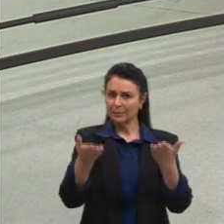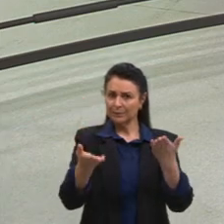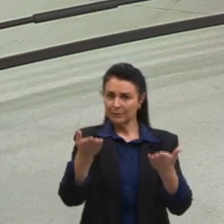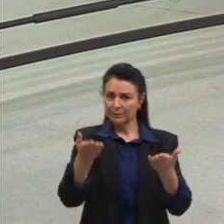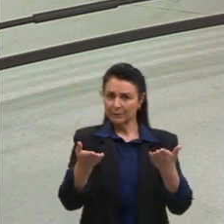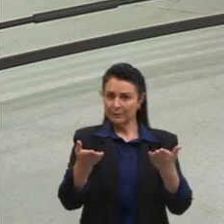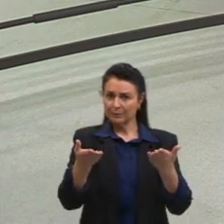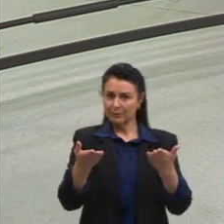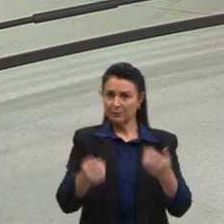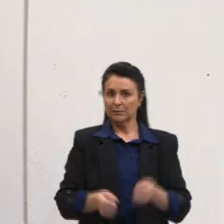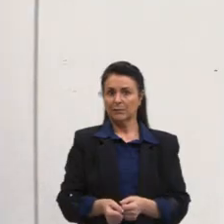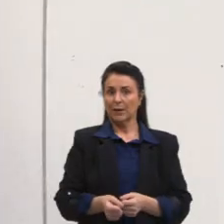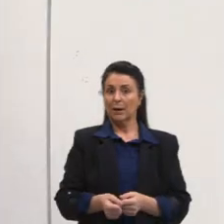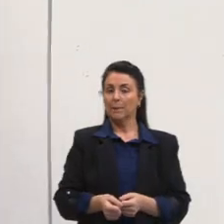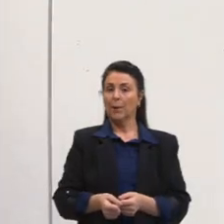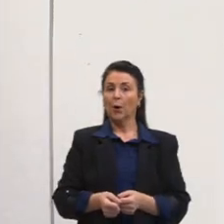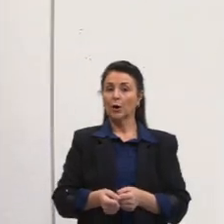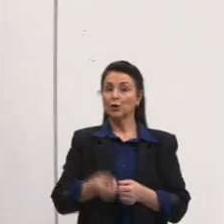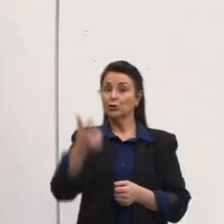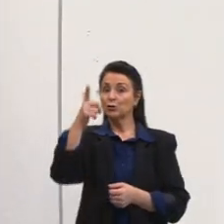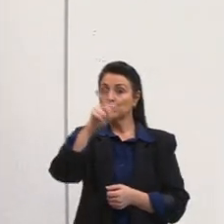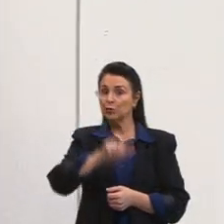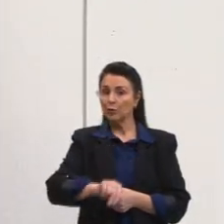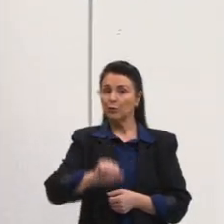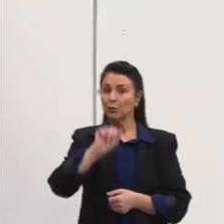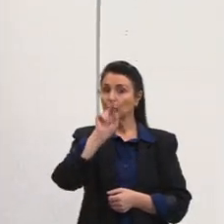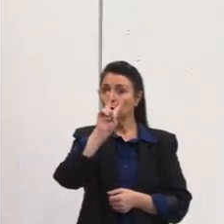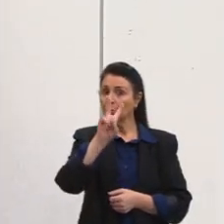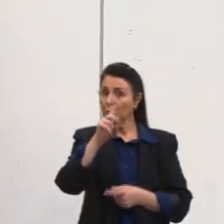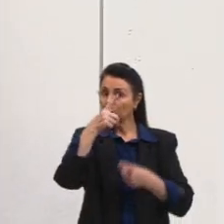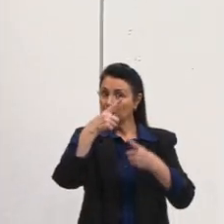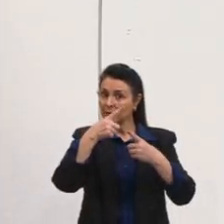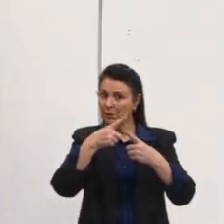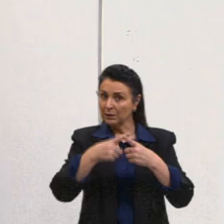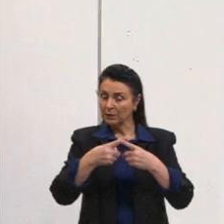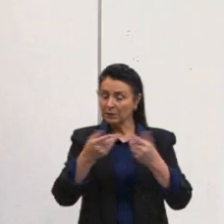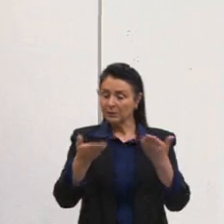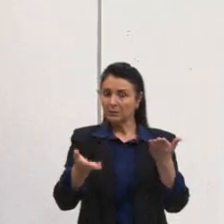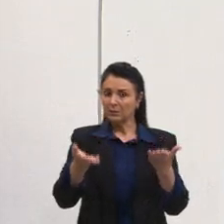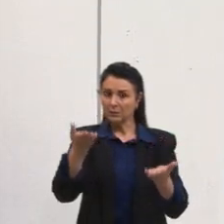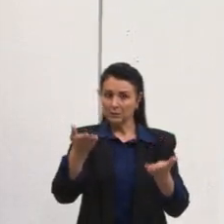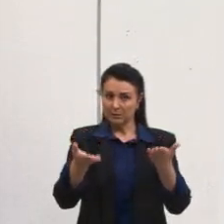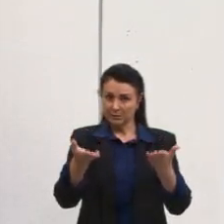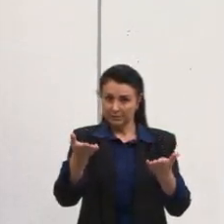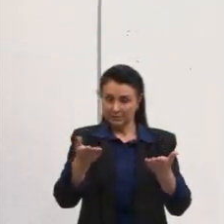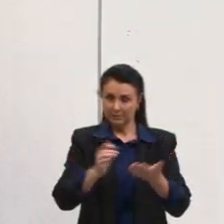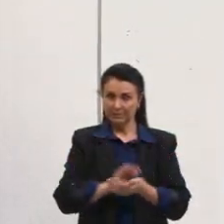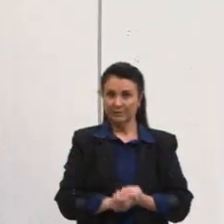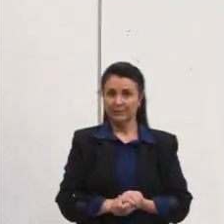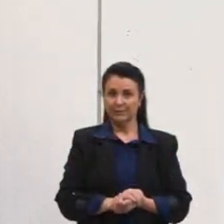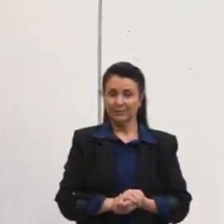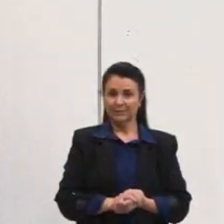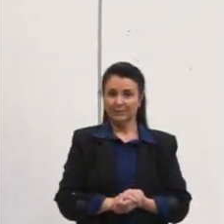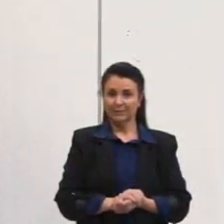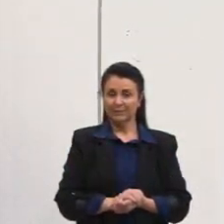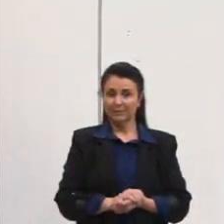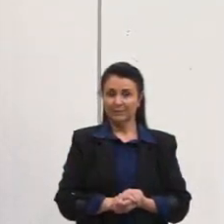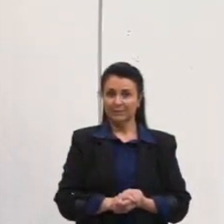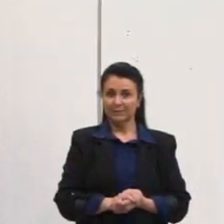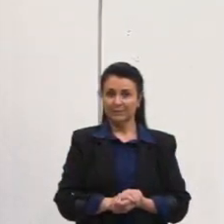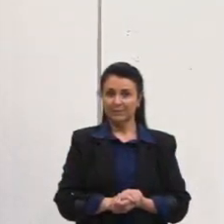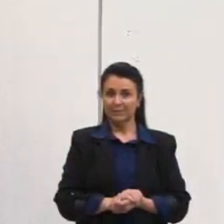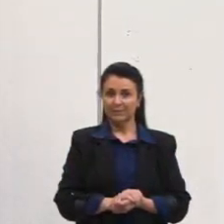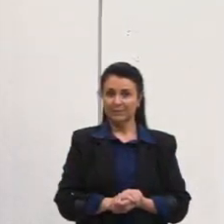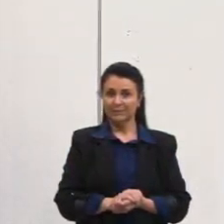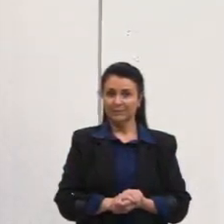restrição são duas pesagens duas pesagens com duas pesagens então não precisa